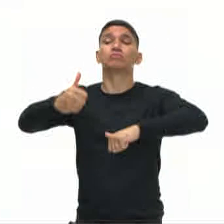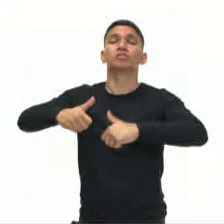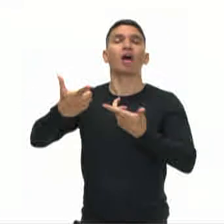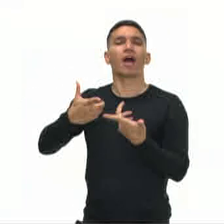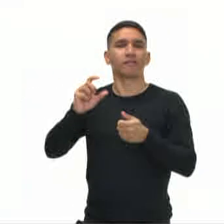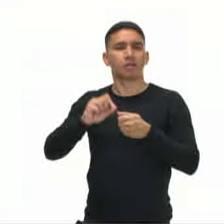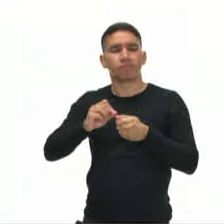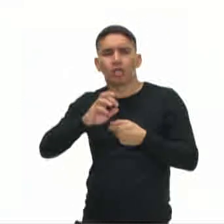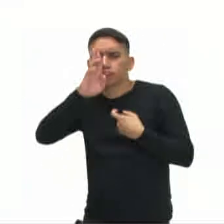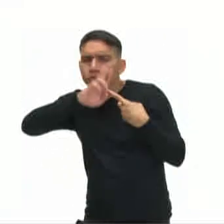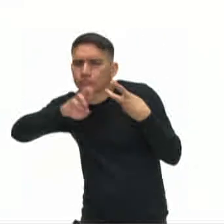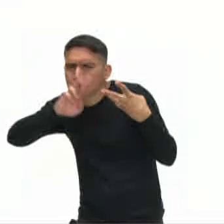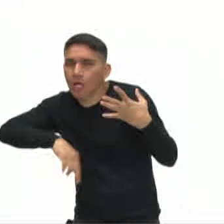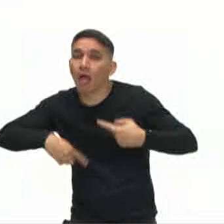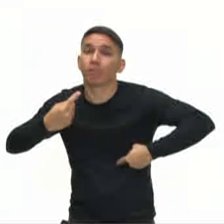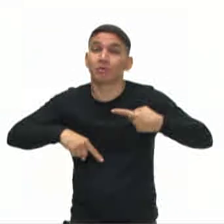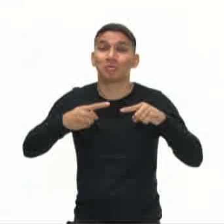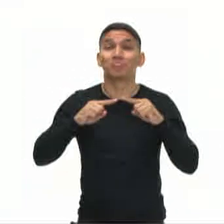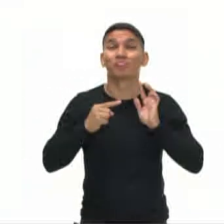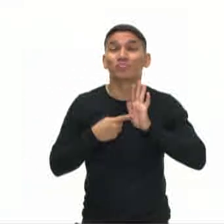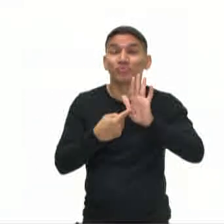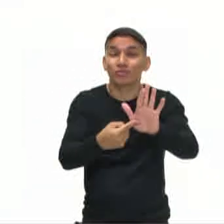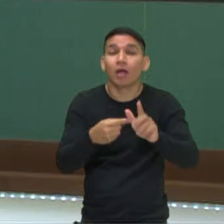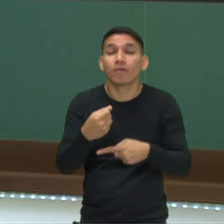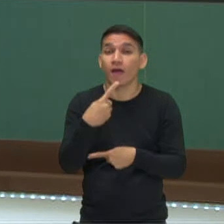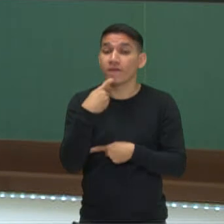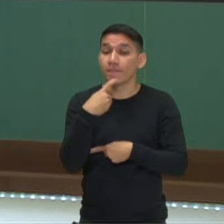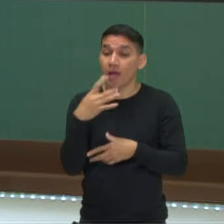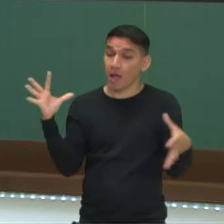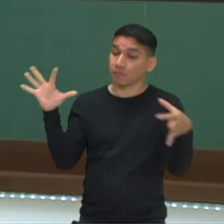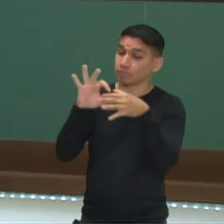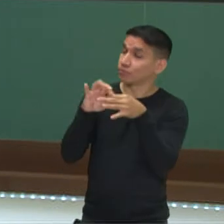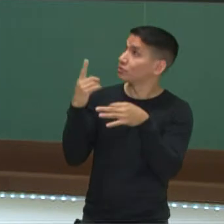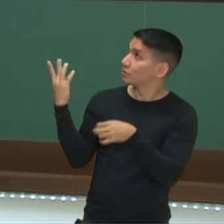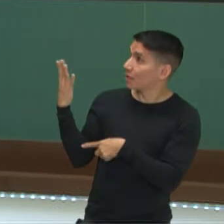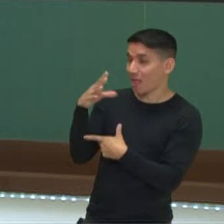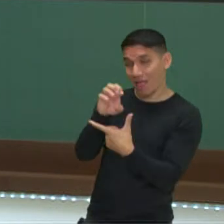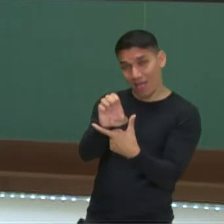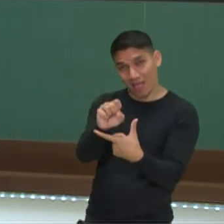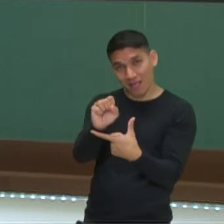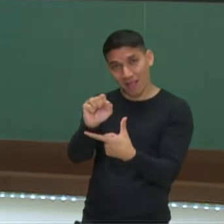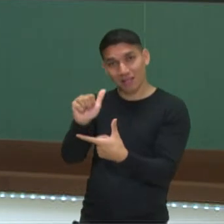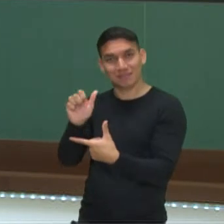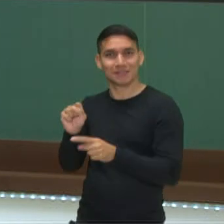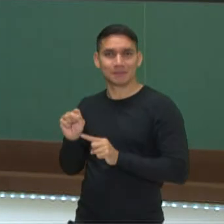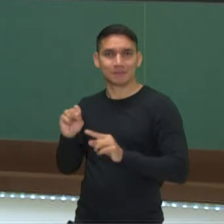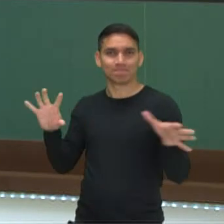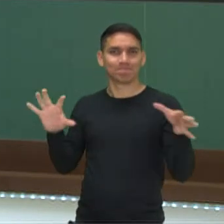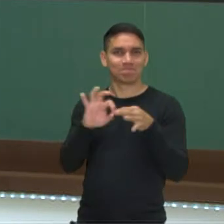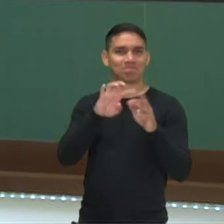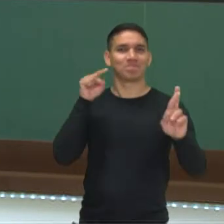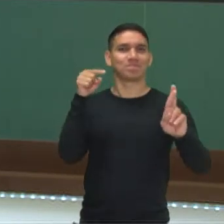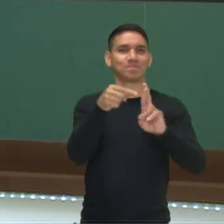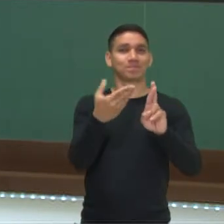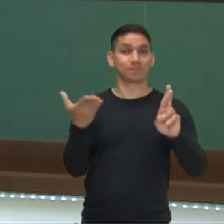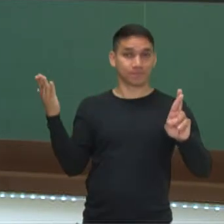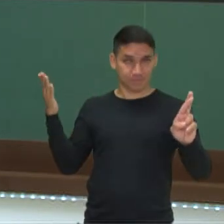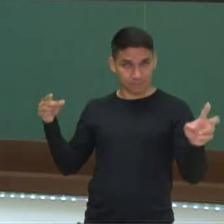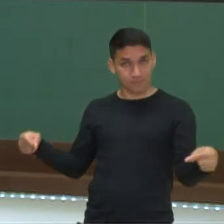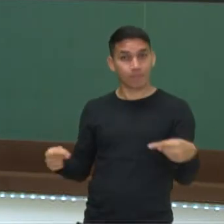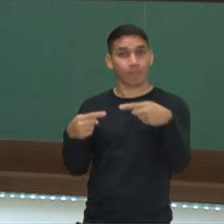Então, o trecho que está destacado vermelho, ele é retomado aqui pelo pronome demonstrativo, que serve